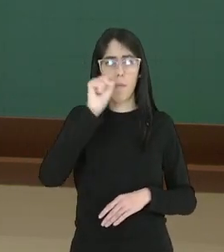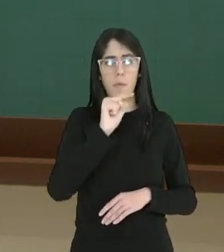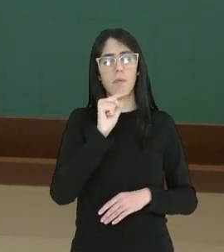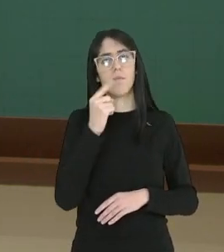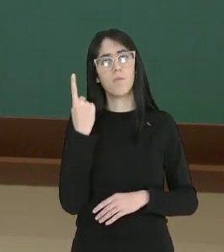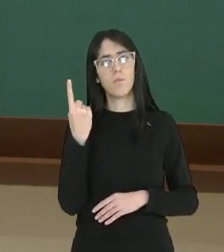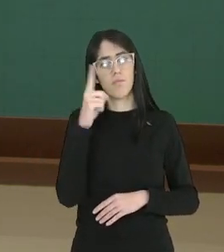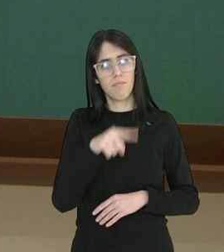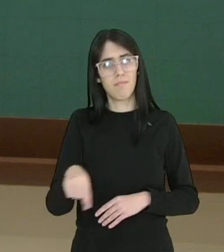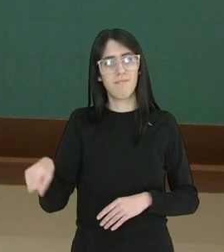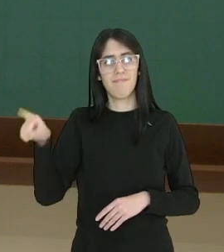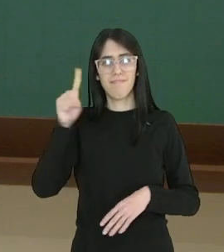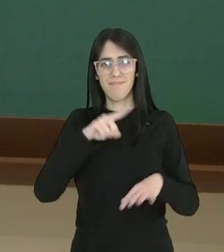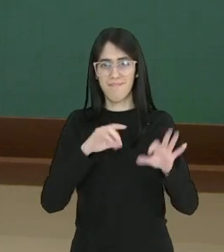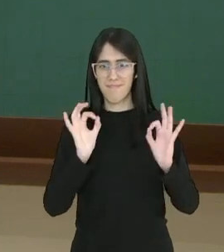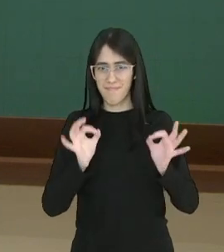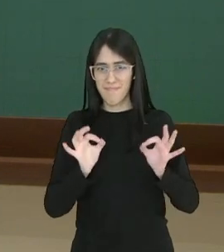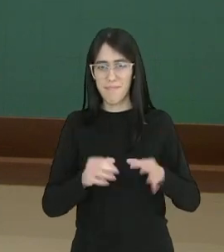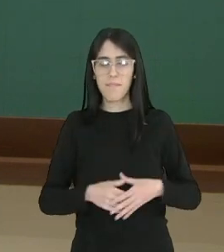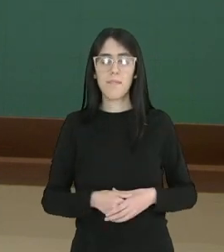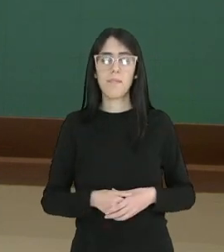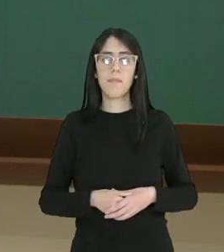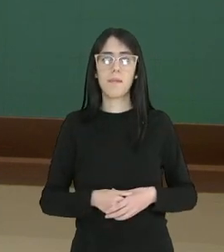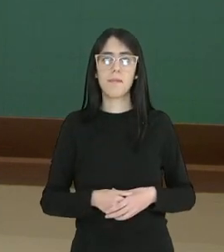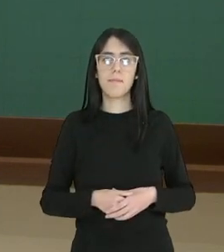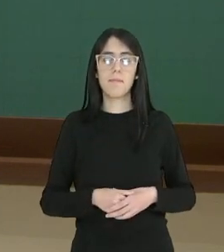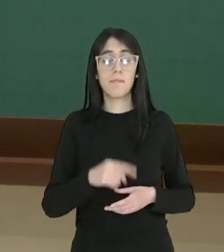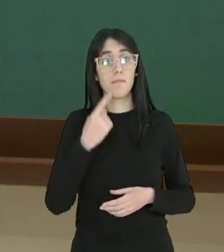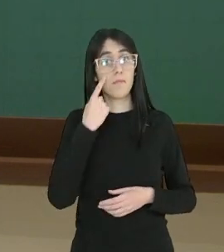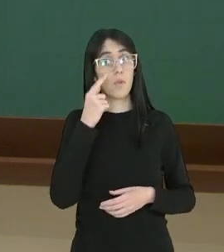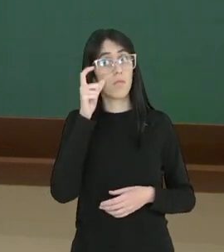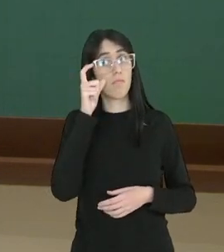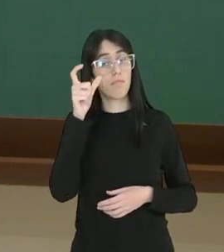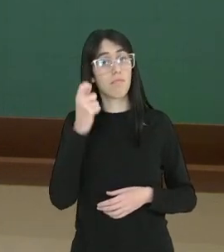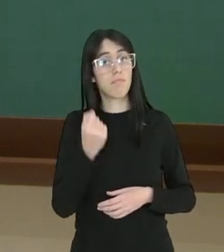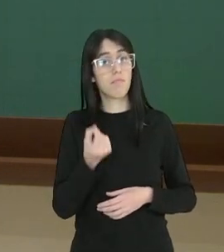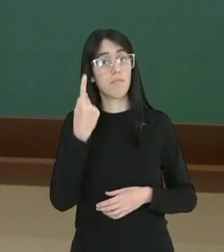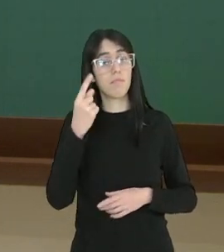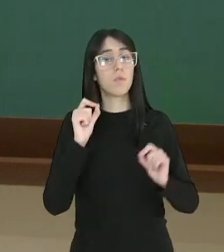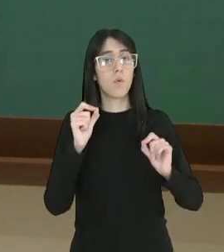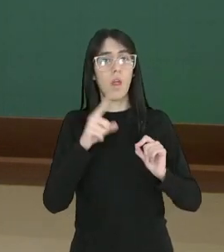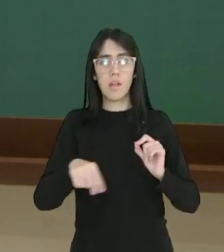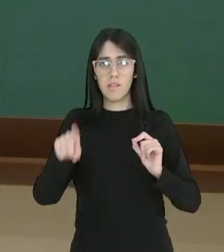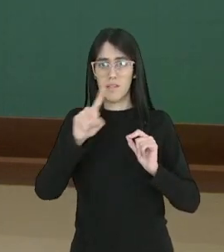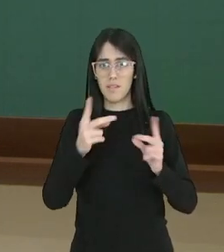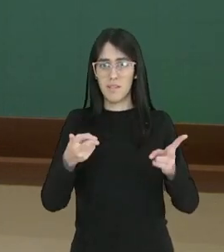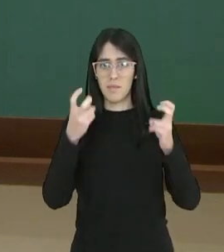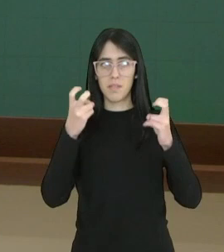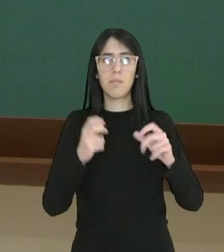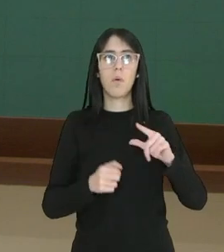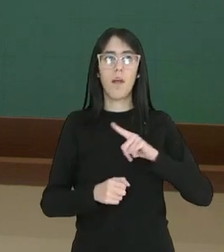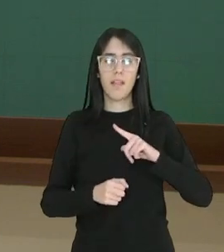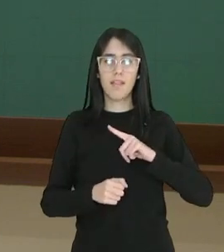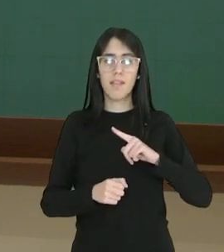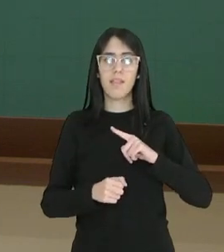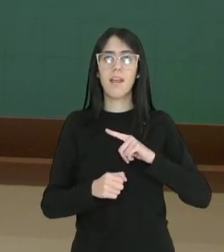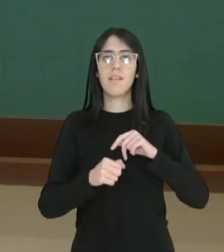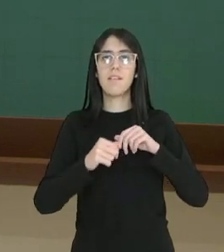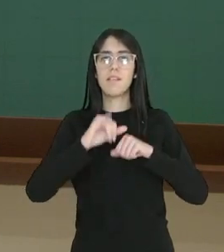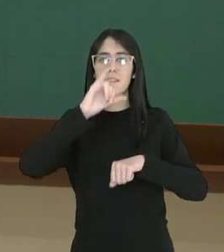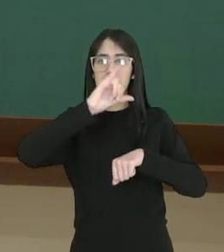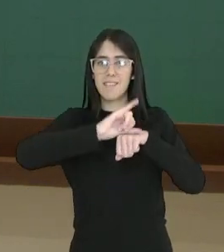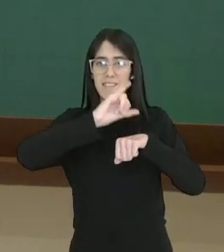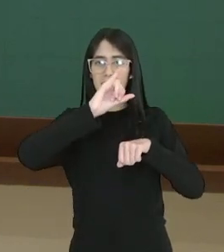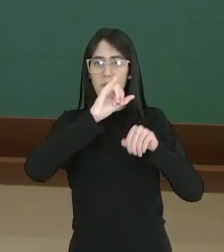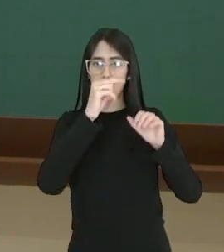é a minha circunferência. E olha que interessante, vocês perceberam que tem um ponto que eu chamei de ponto